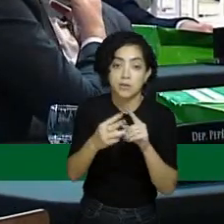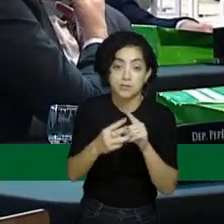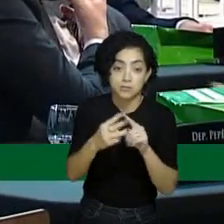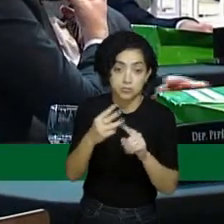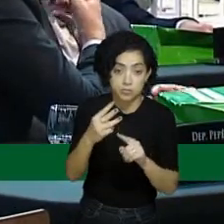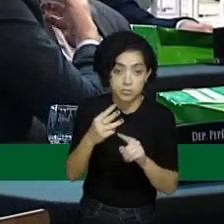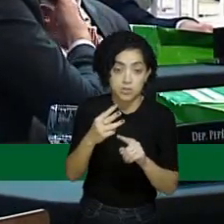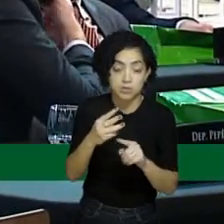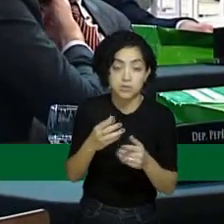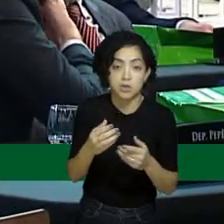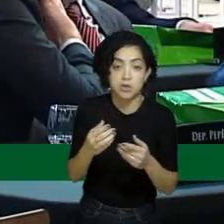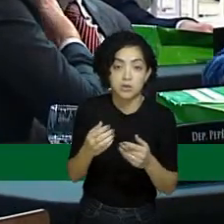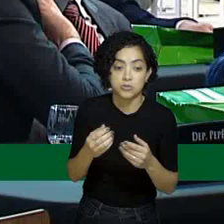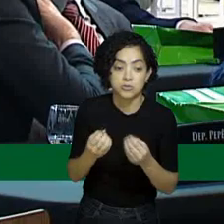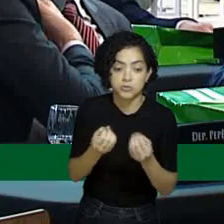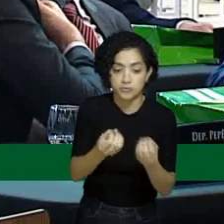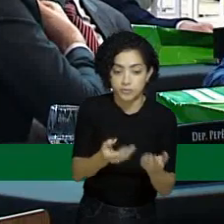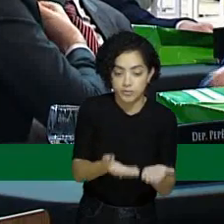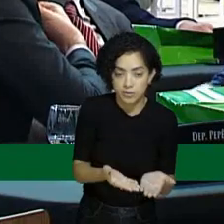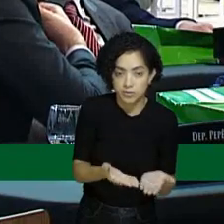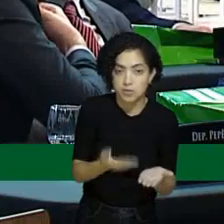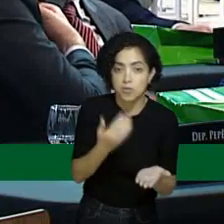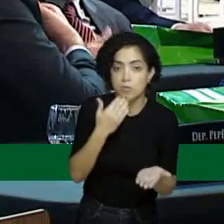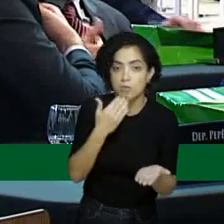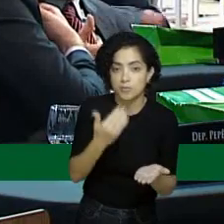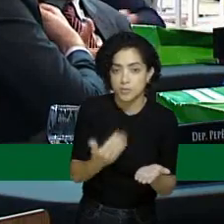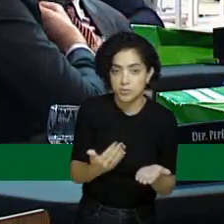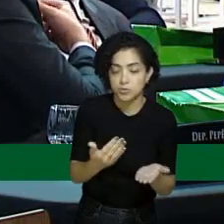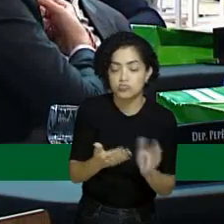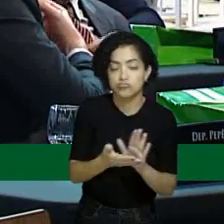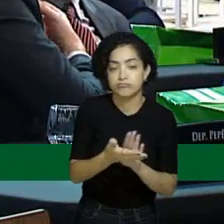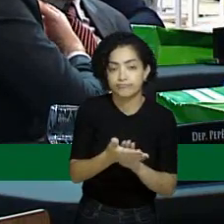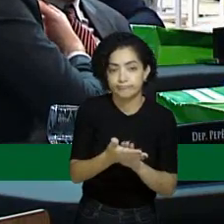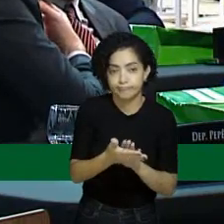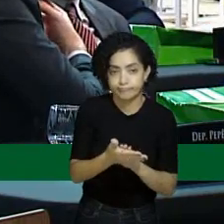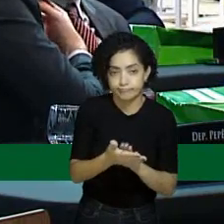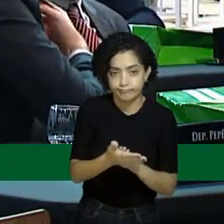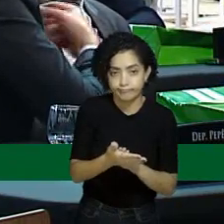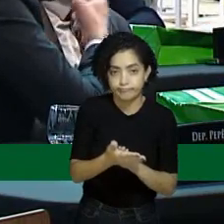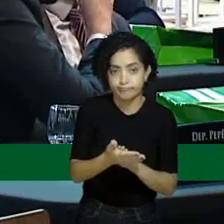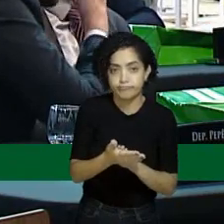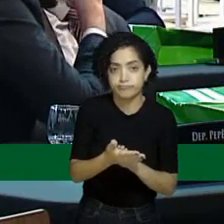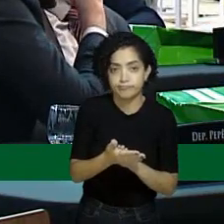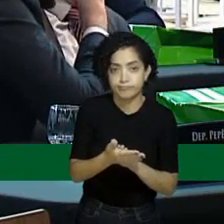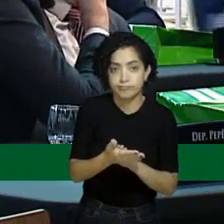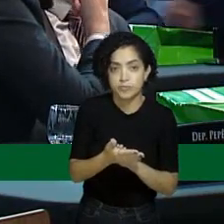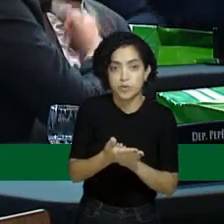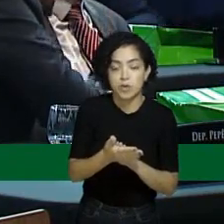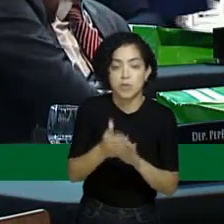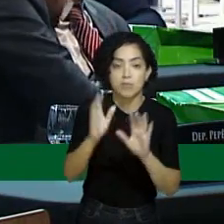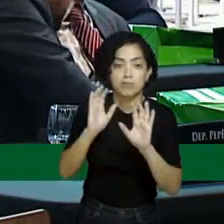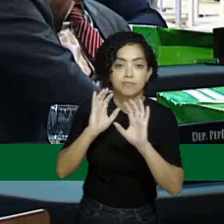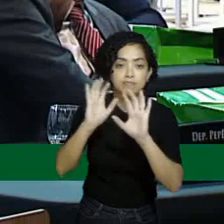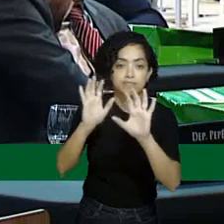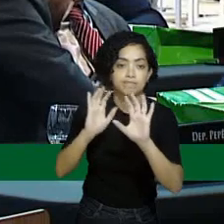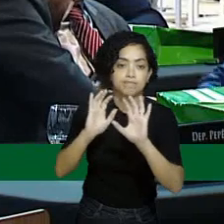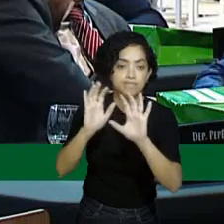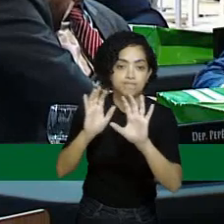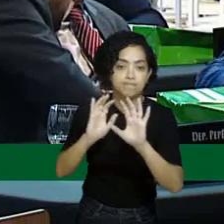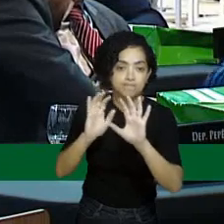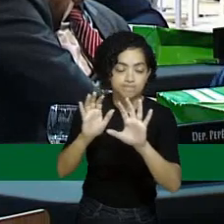a entrega também de um requerimento parabenizando nosso pessoal do basquete aqui de